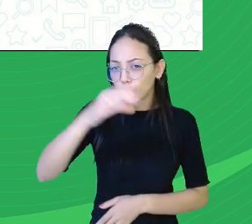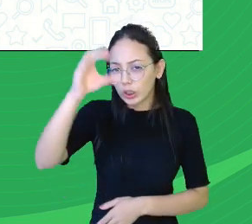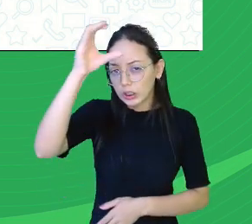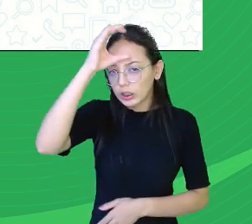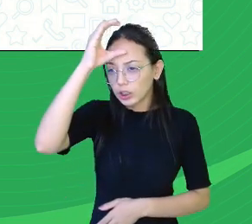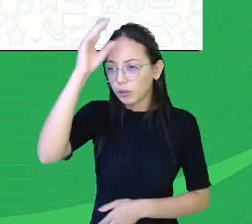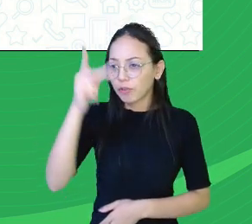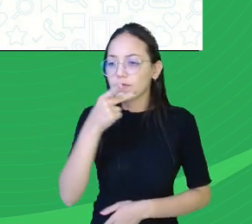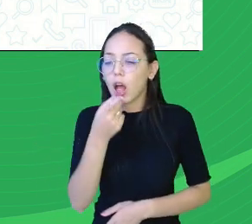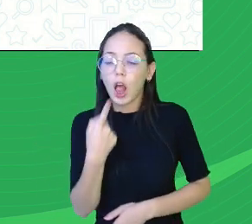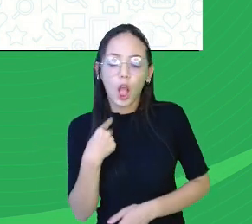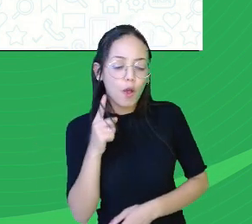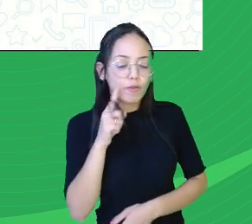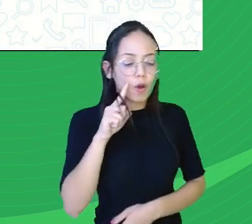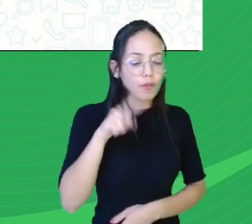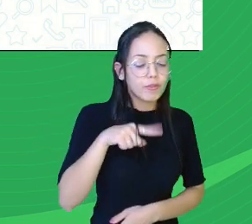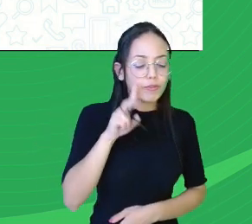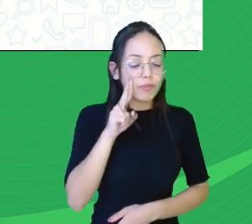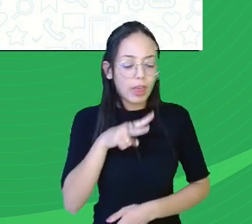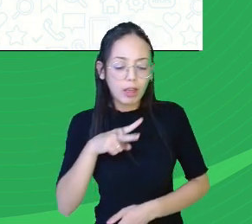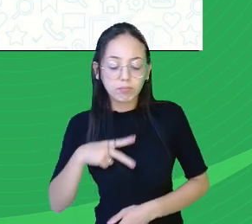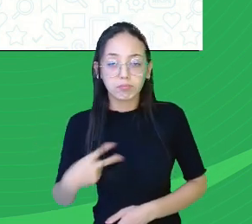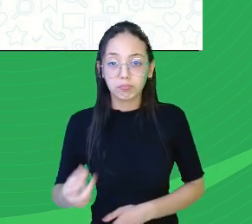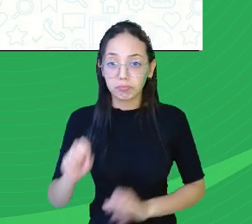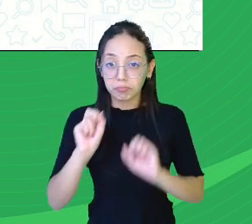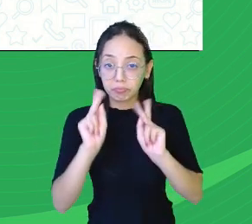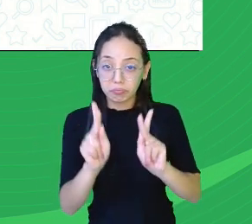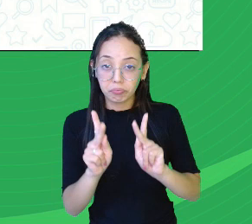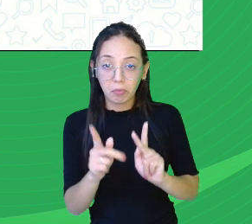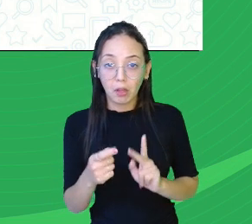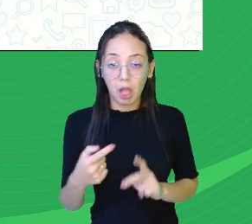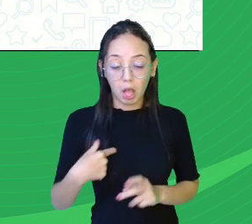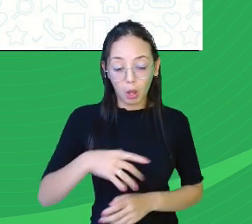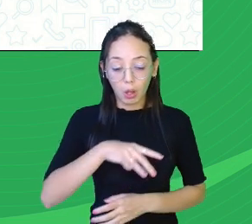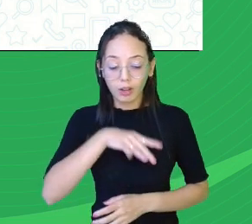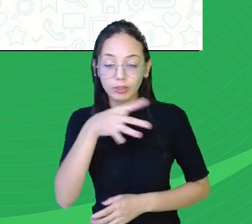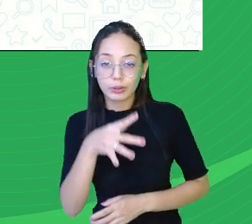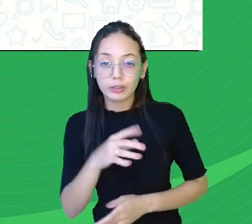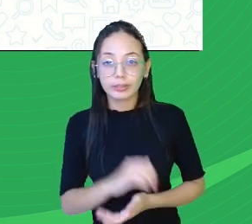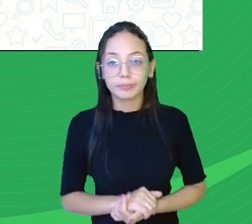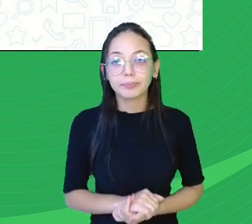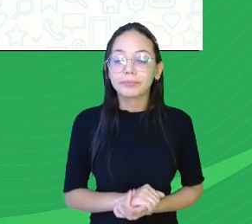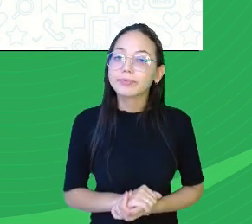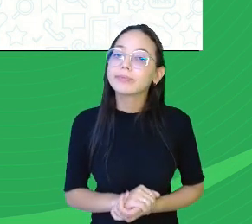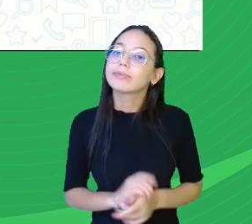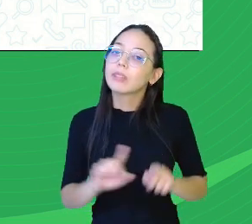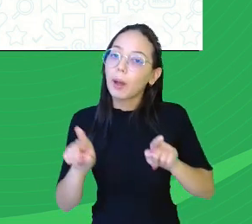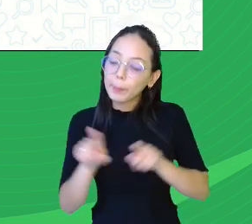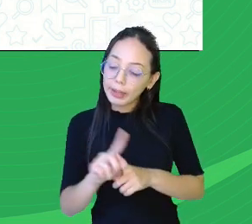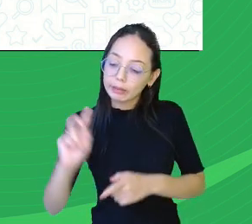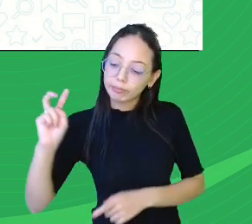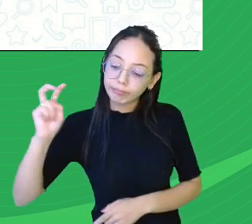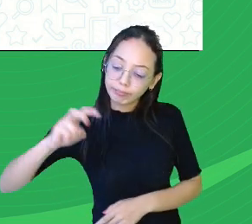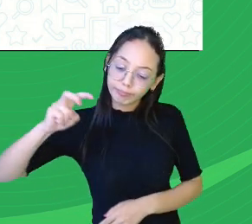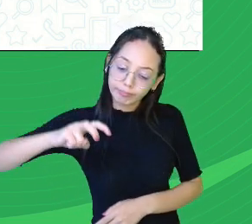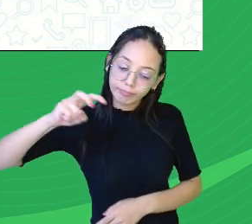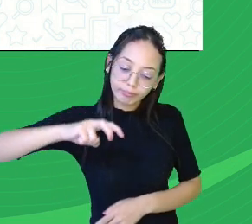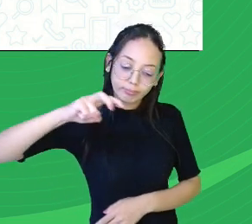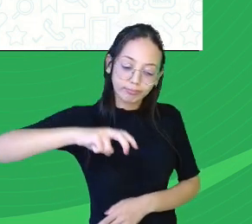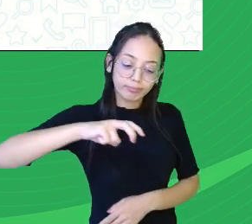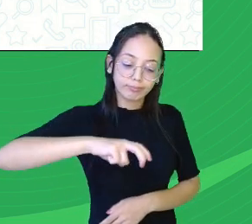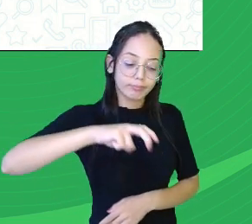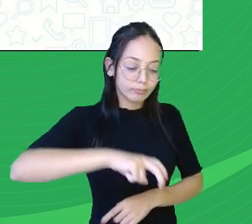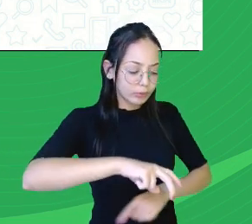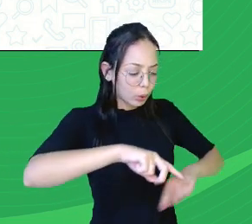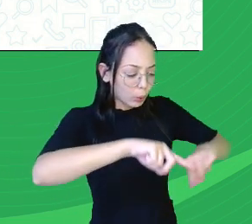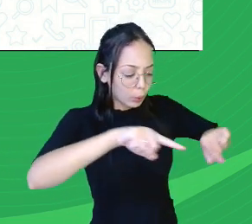Gumercindo disse: eu vou lá ver o que é que está acontecendo. Bancando corajoso. Também desceu as escadas do